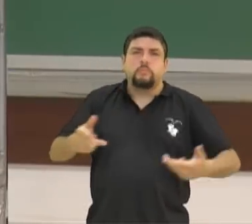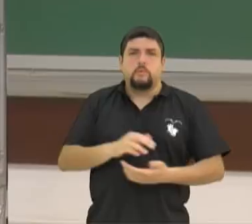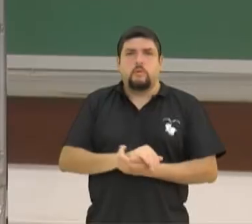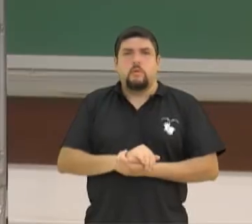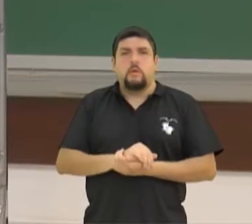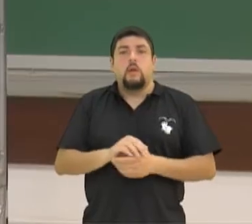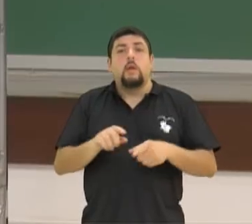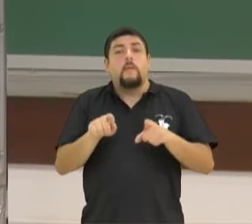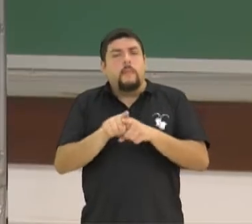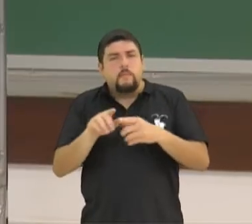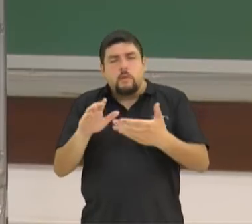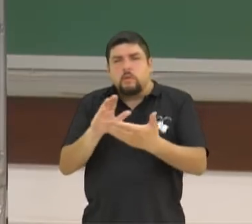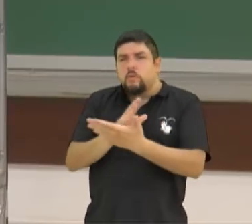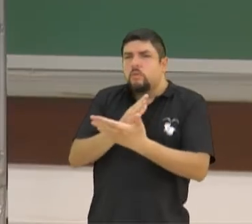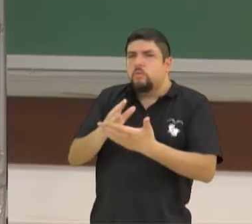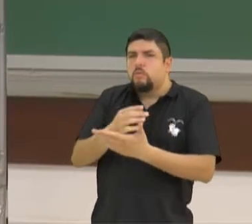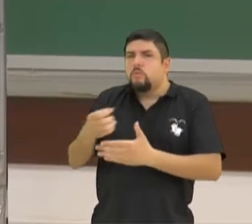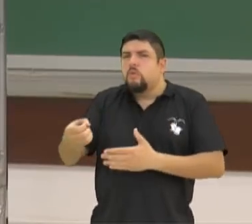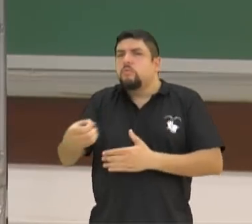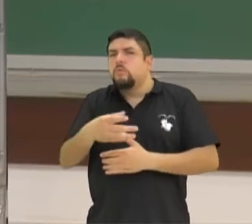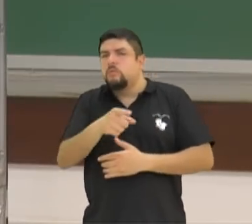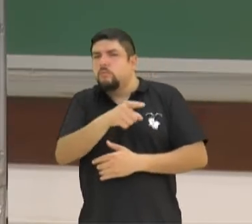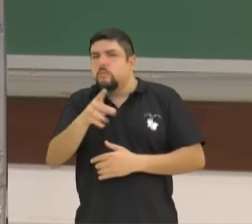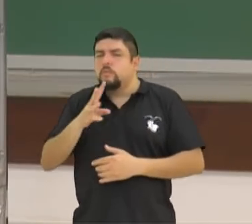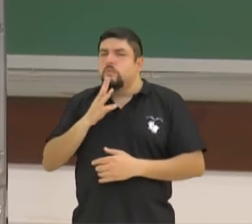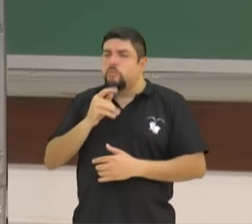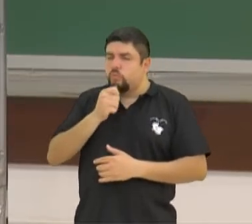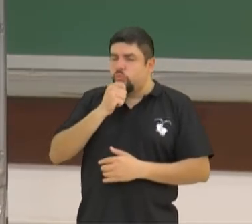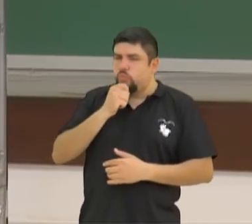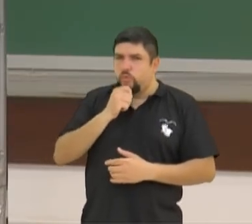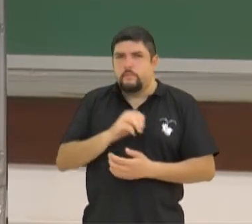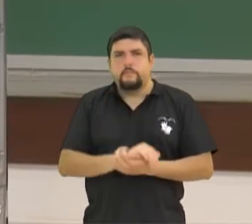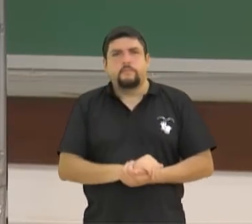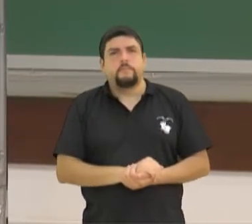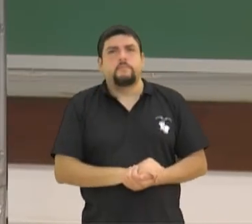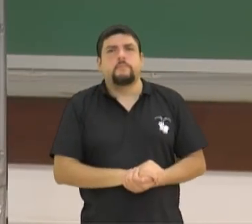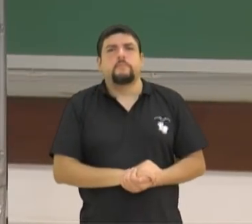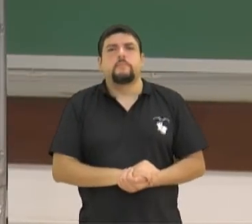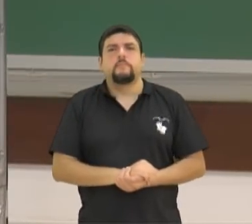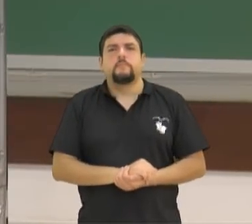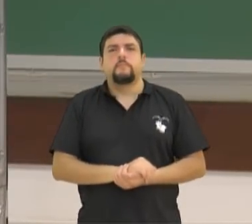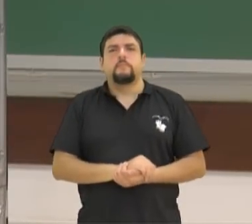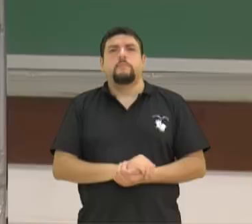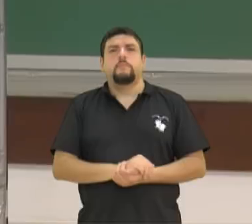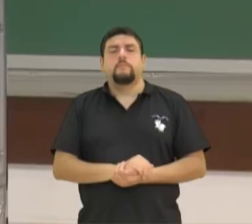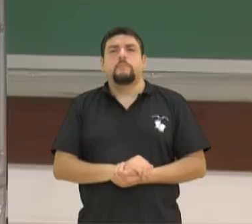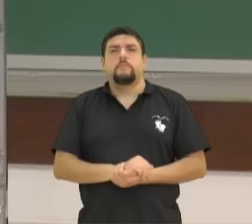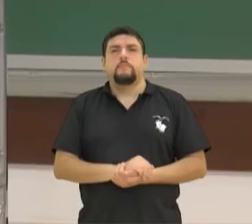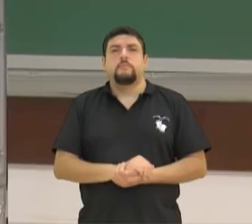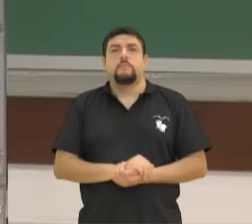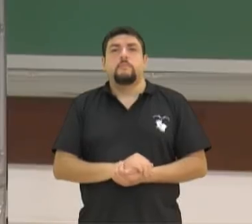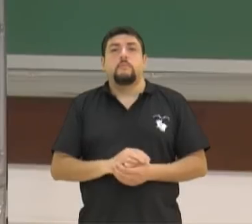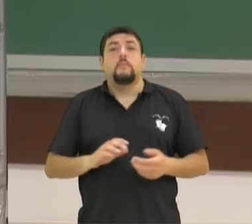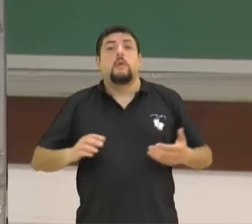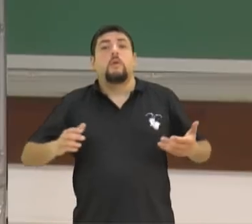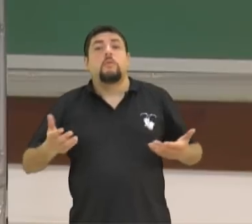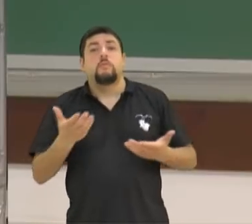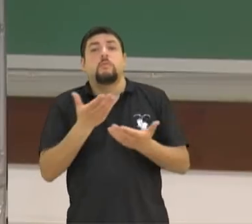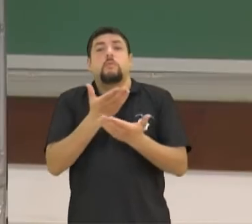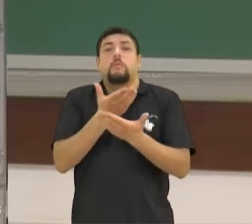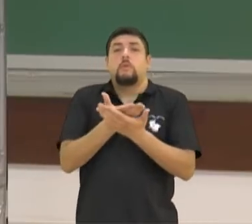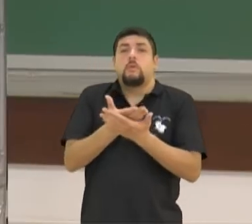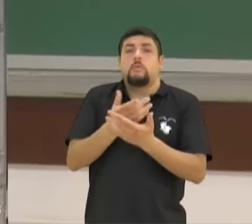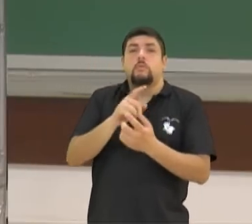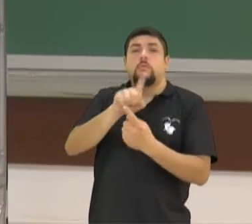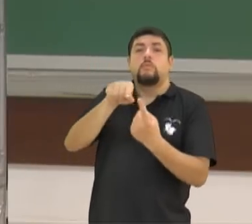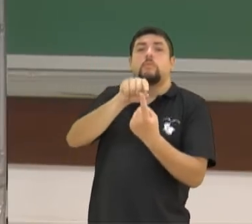algumas figuras de linguagem que vocês ainda talvez não conheçam, certo? Vamos aprofundar um pouquinho. Então, os objetivos da nossa aula